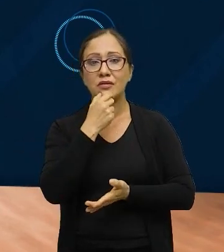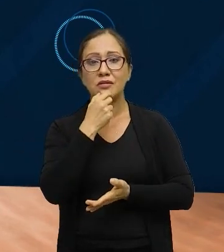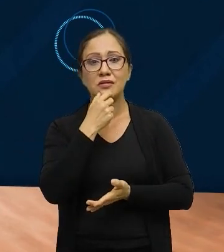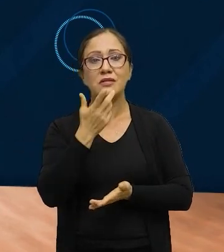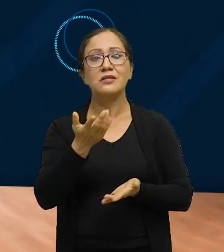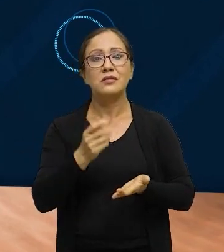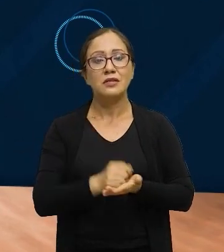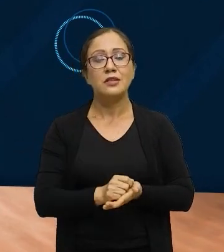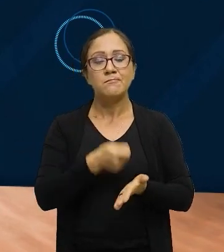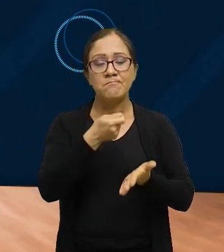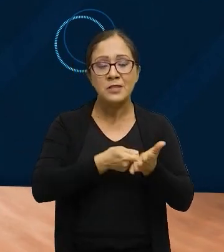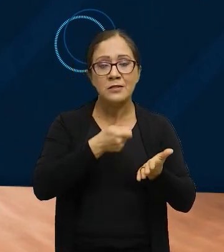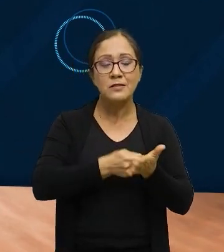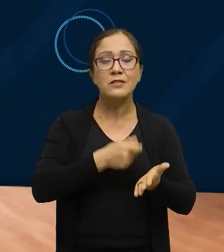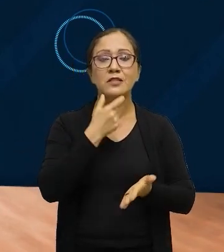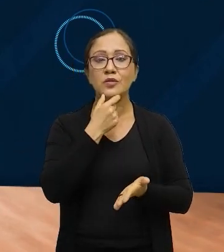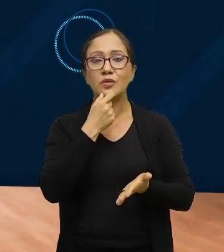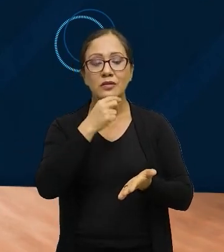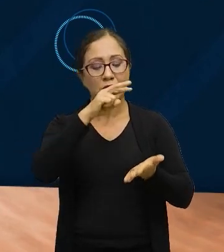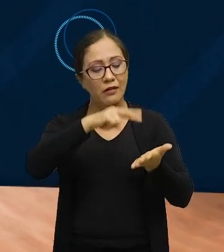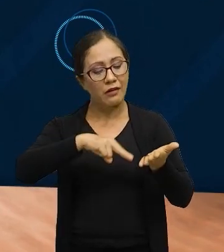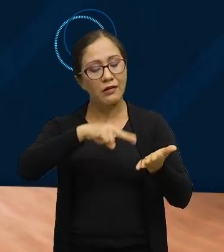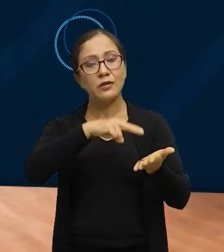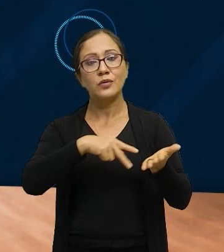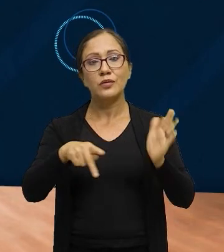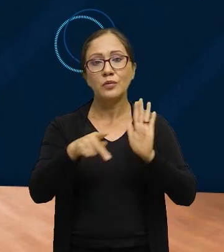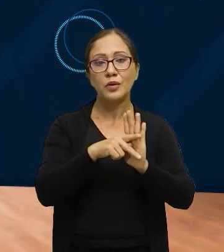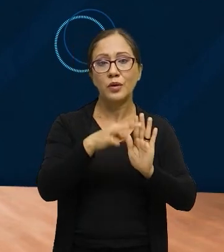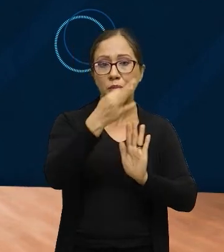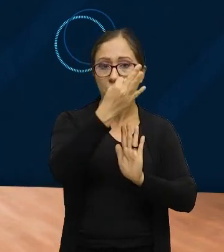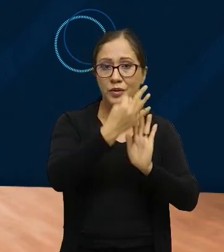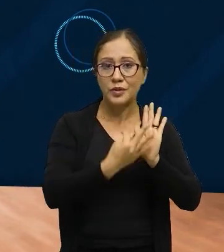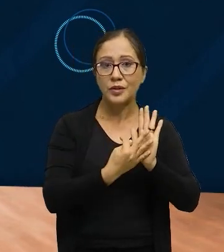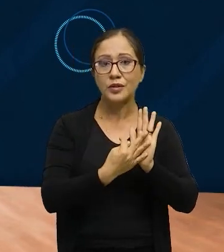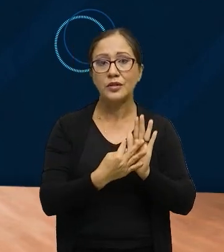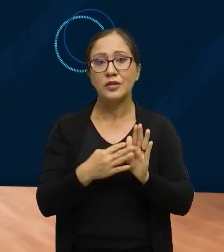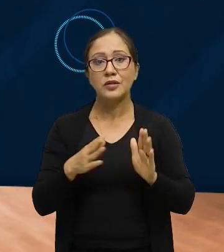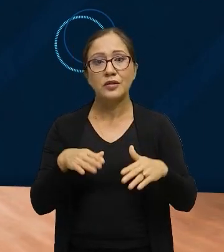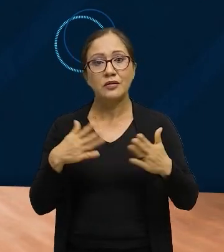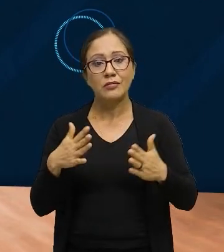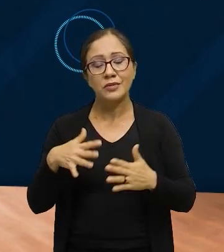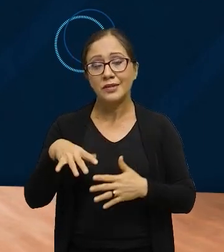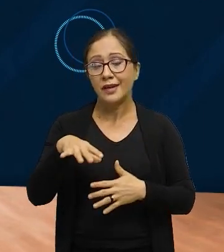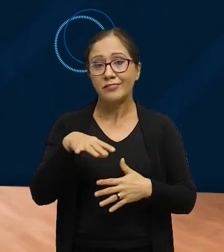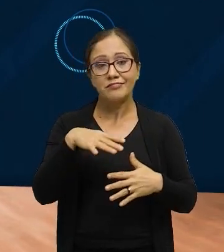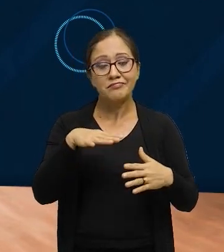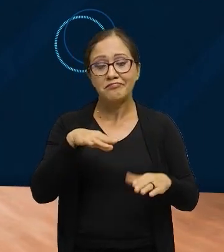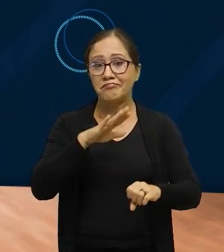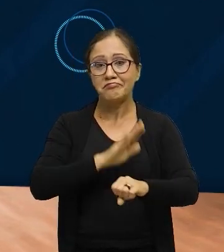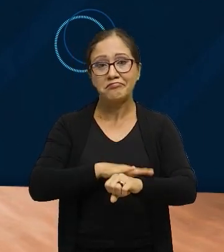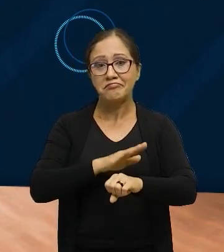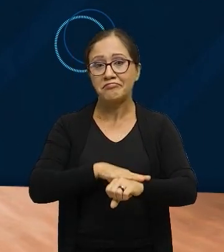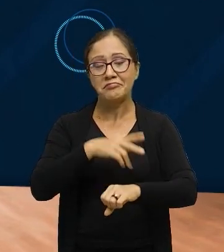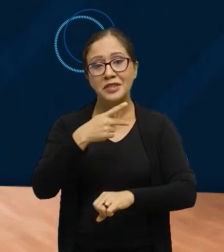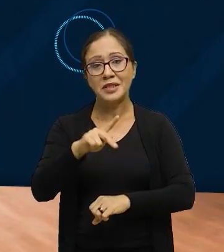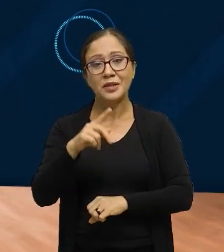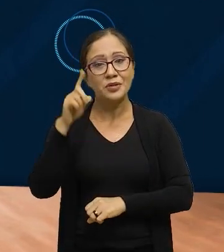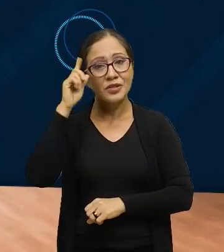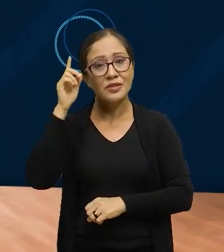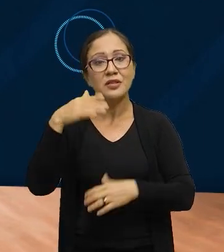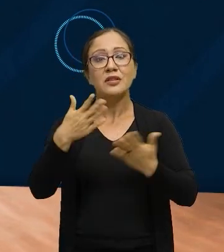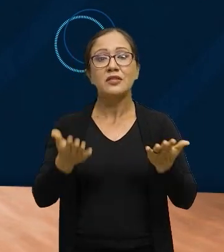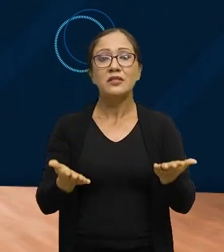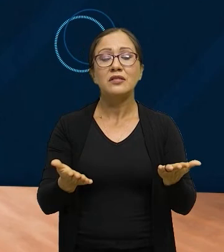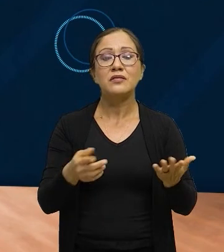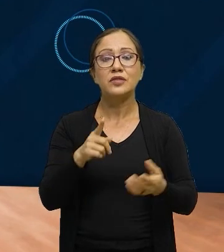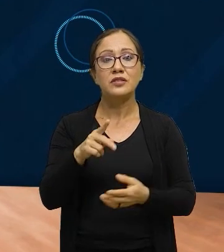a exigência do inglês é na leitura de textos, e a leitura de textos está aí neste mundo. Se você souber um pouco mais de expressões,